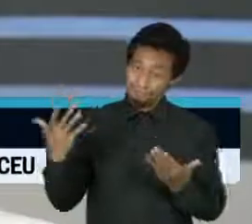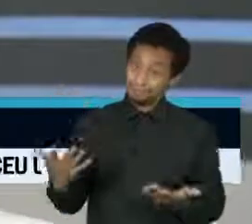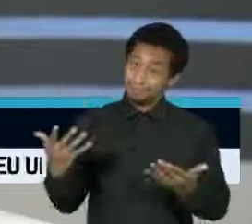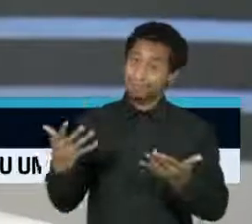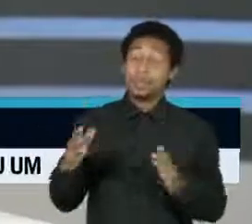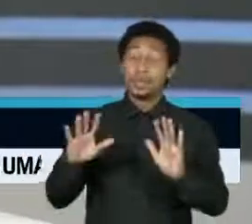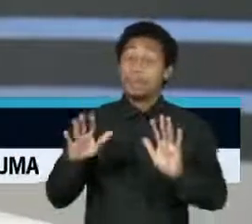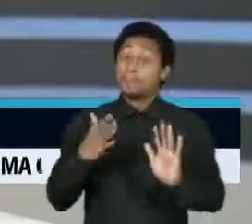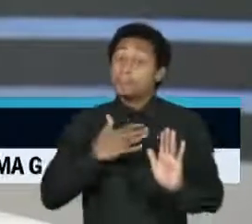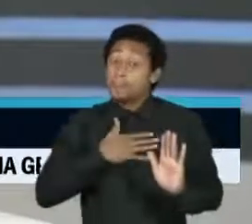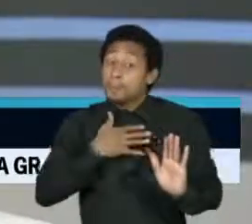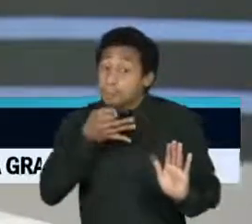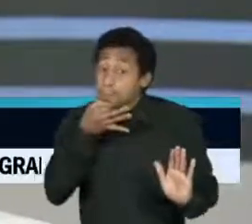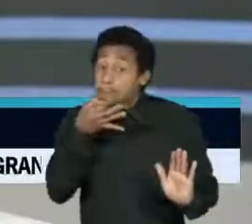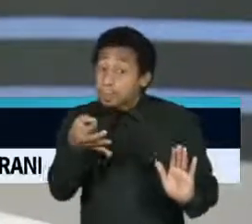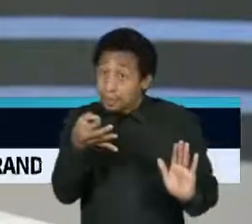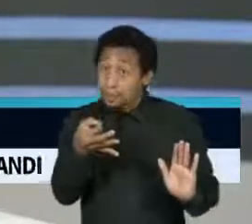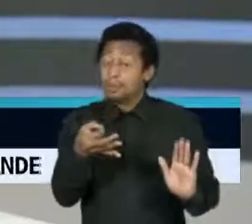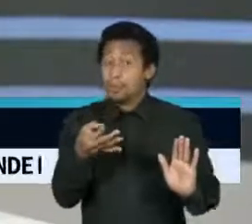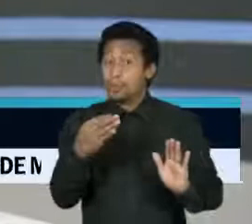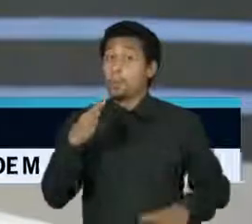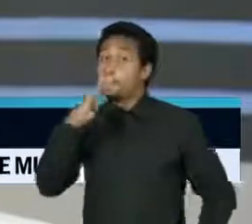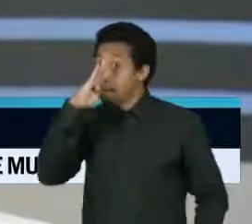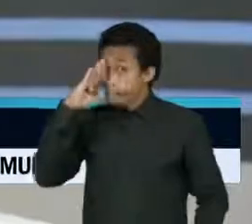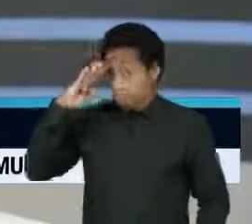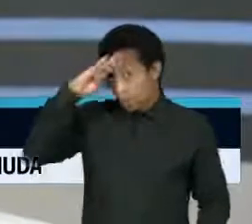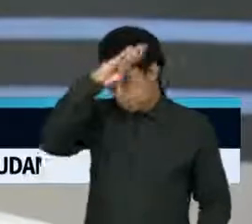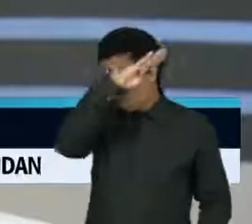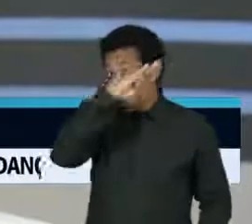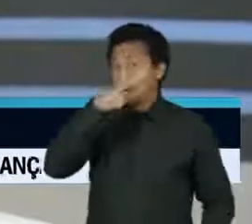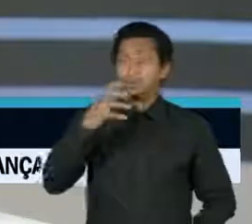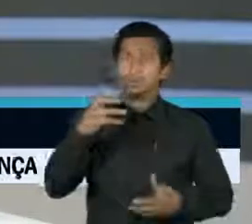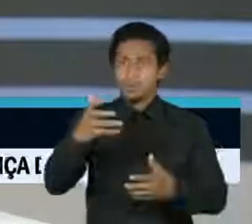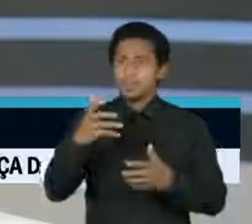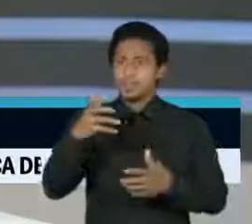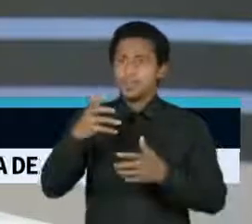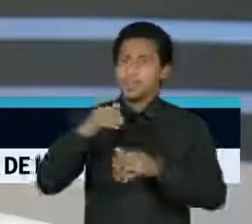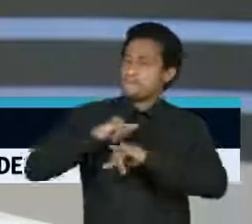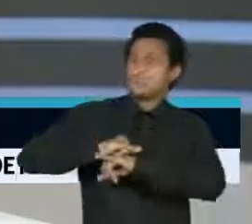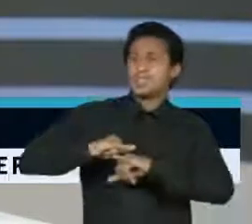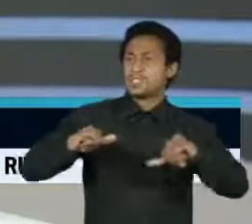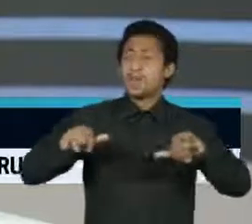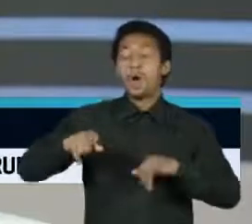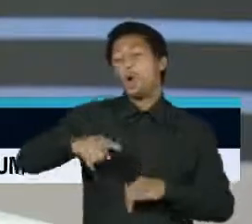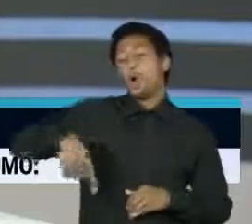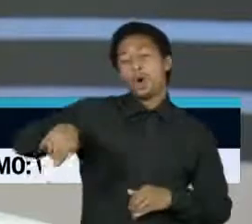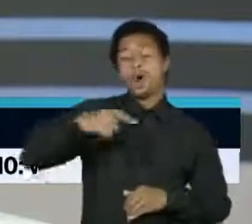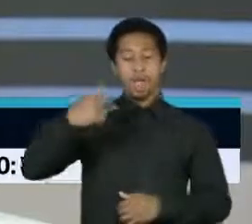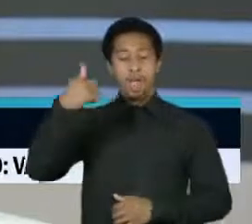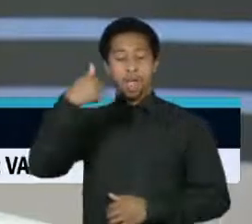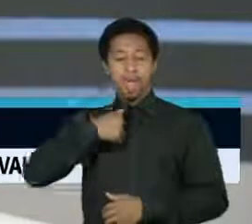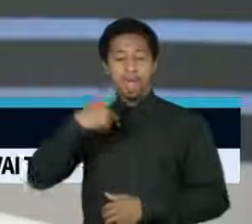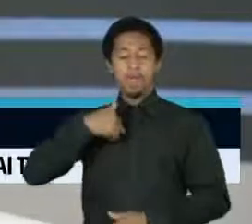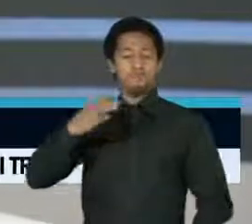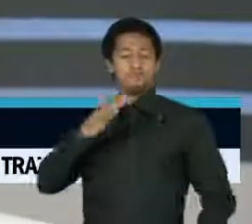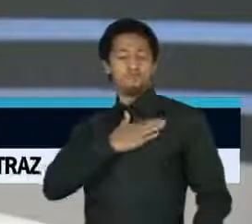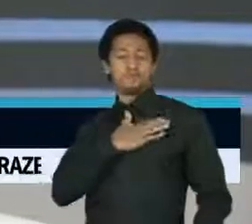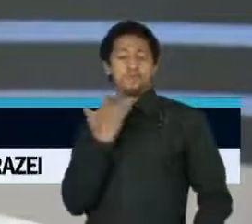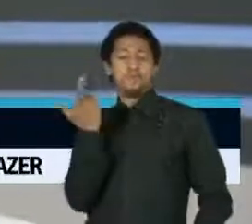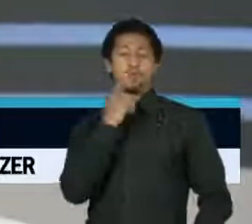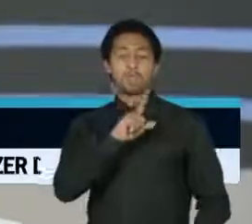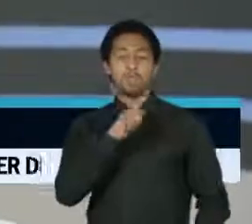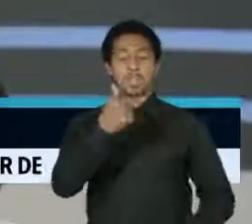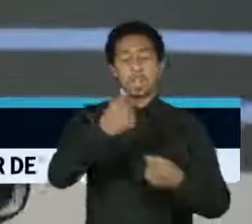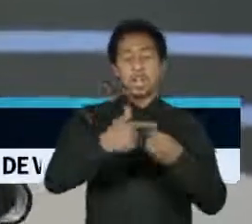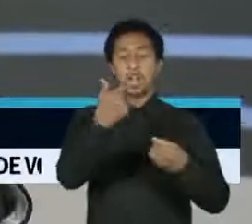a impressão que eu tenho aqui é uma tentativa inclusive do bolsonaro para dizer que ele conteve o aumento e durante as eleições agora de 22 ele